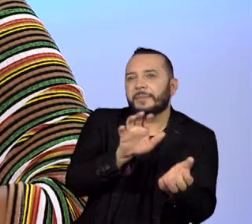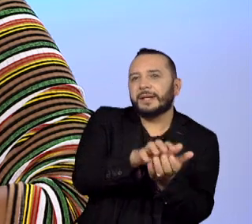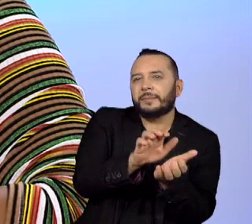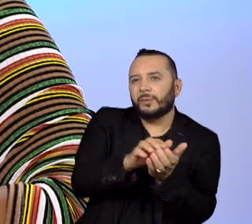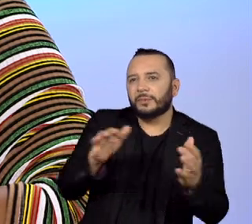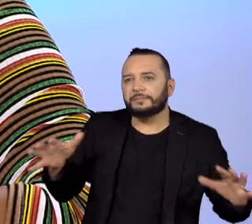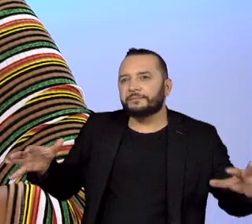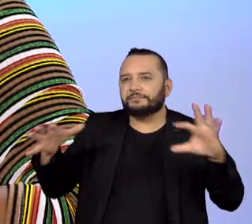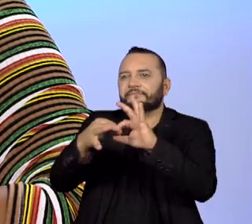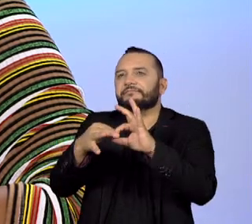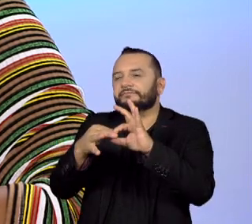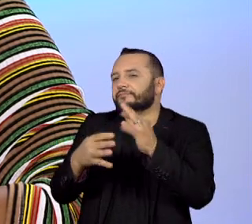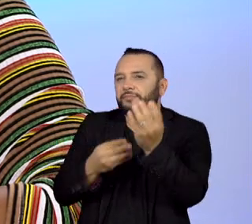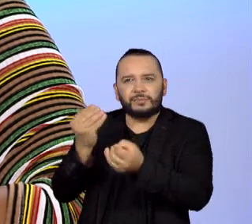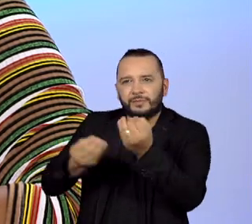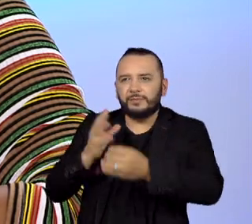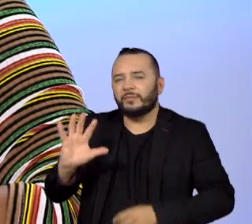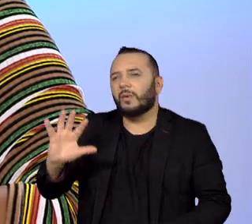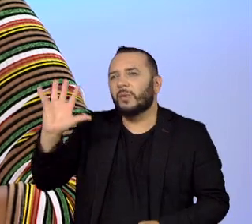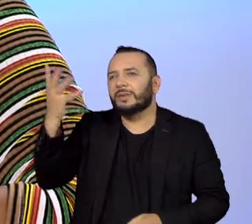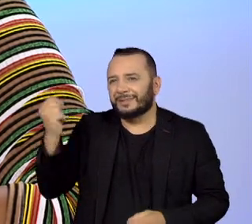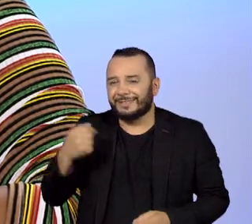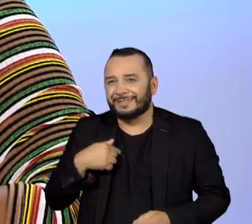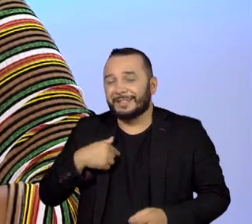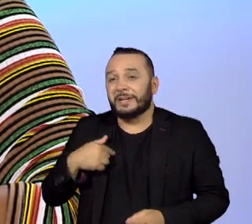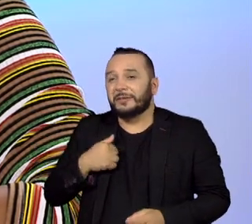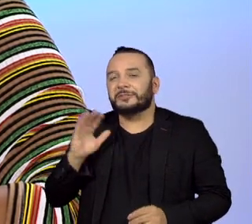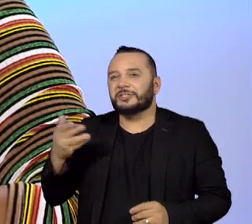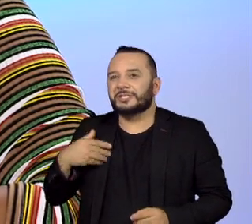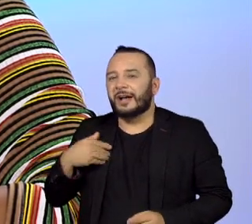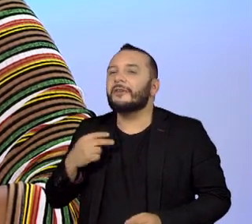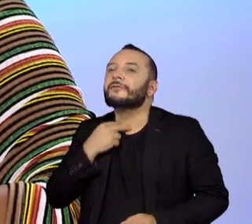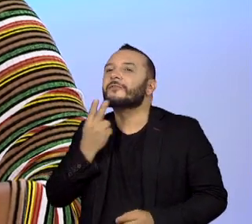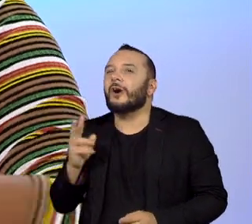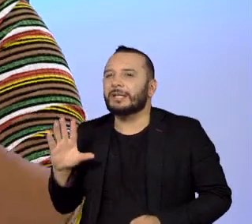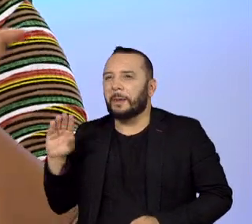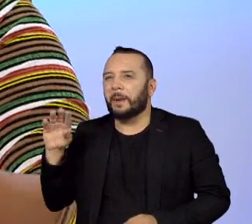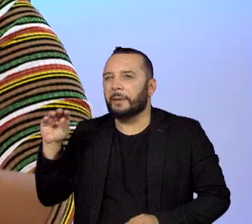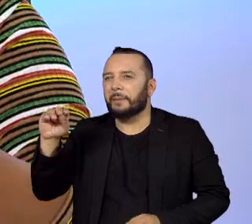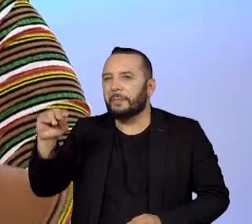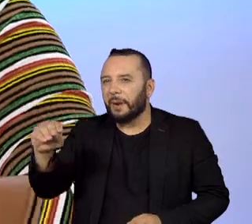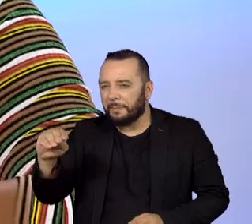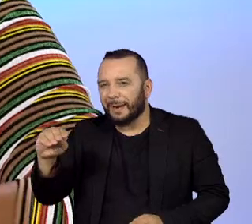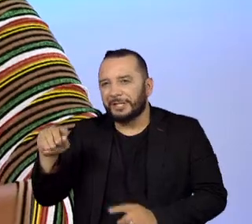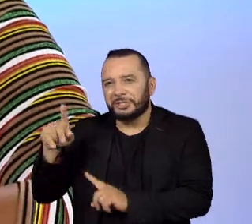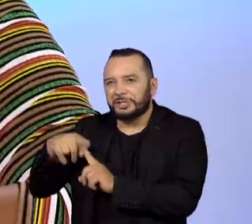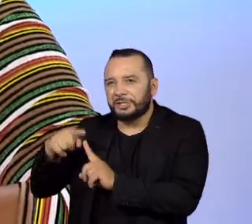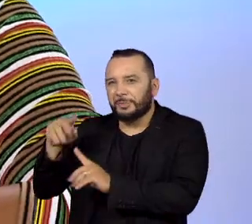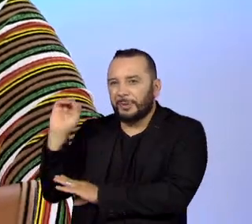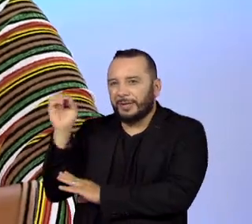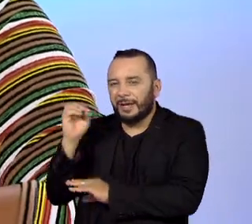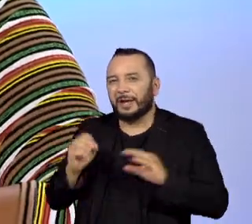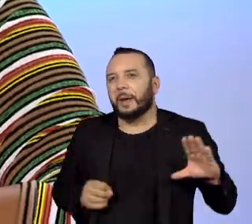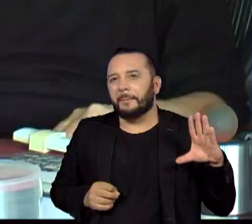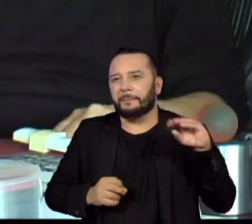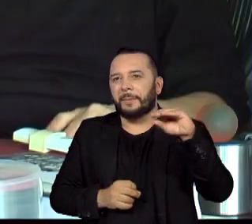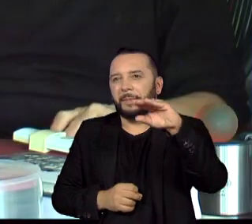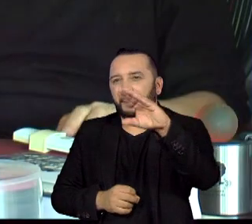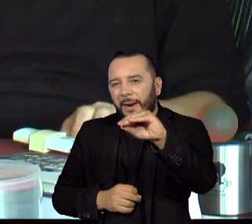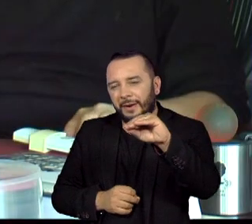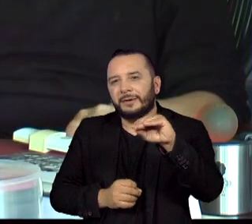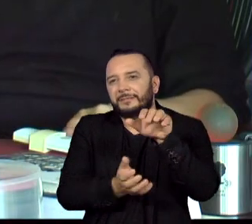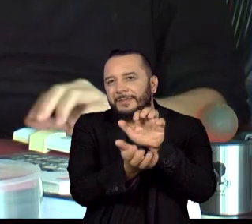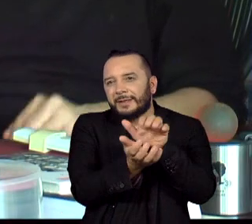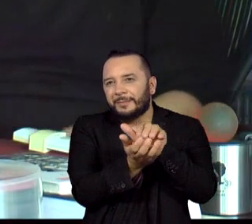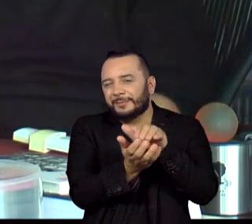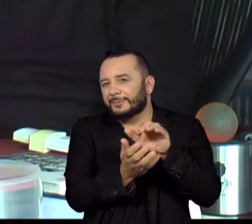é que foi esse intercâmbio de sotaques, né? Como é que vocês, ao longo desses anos todos,